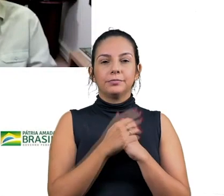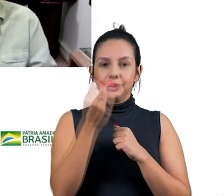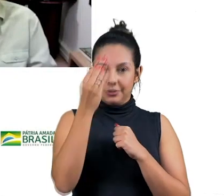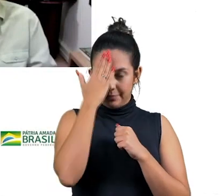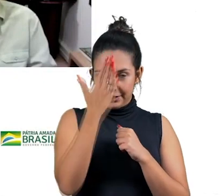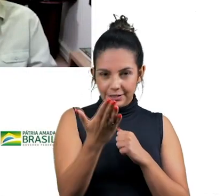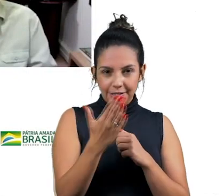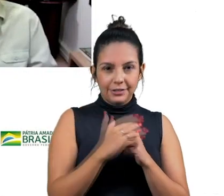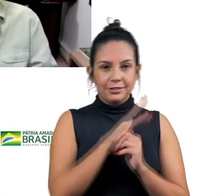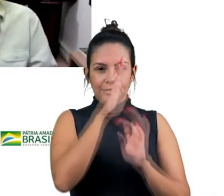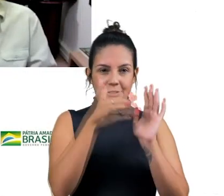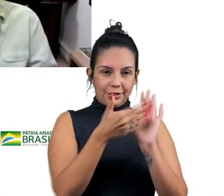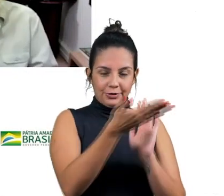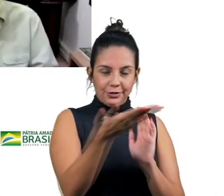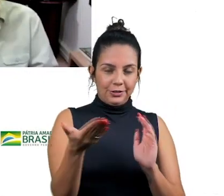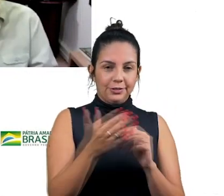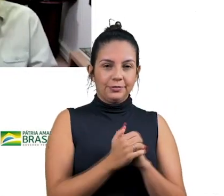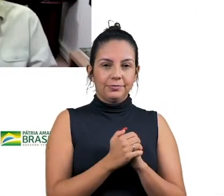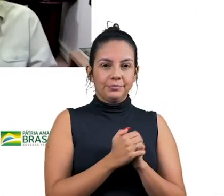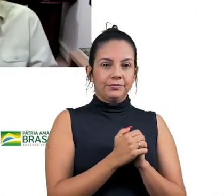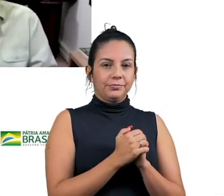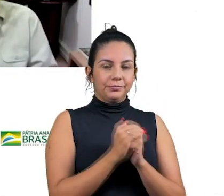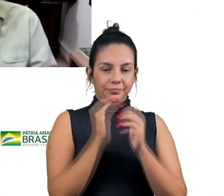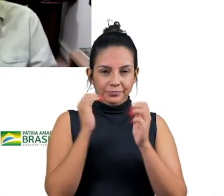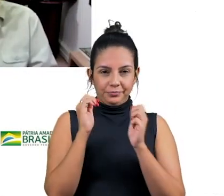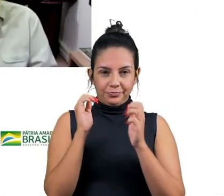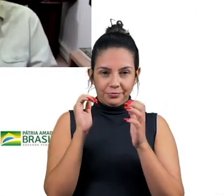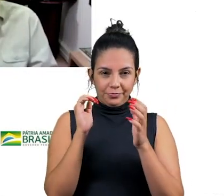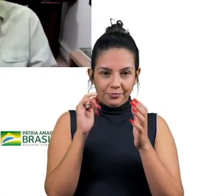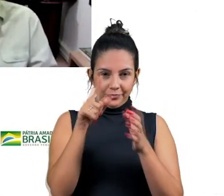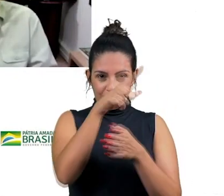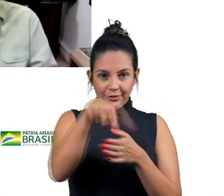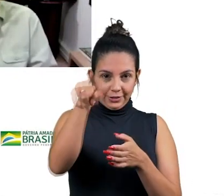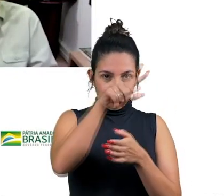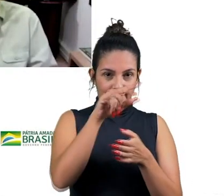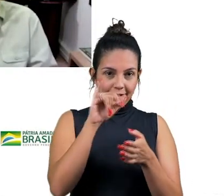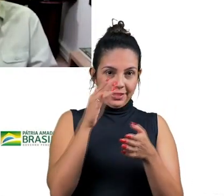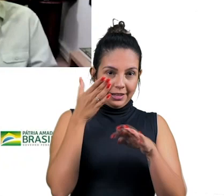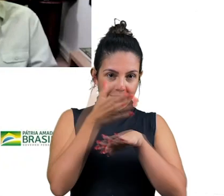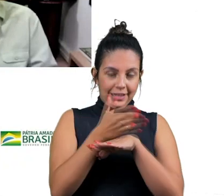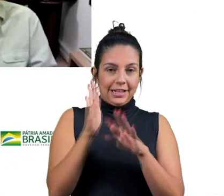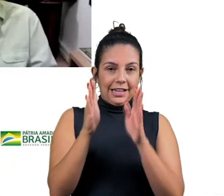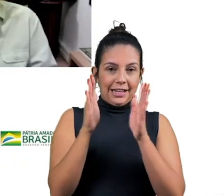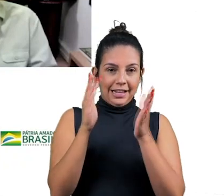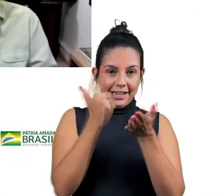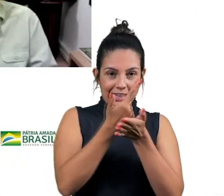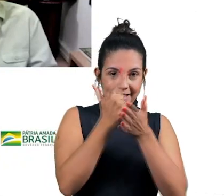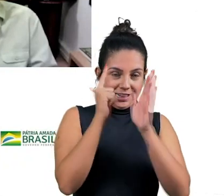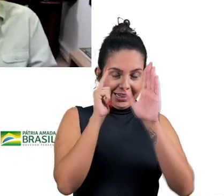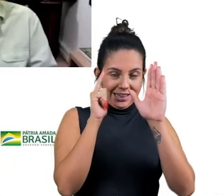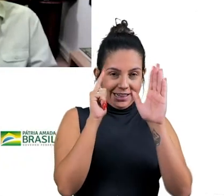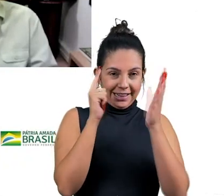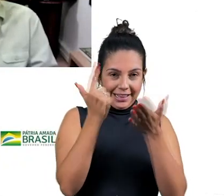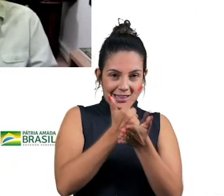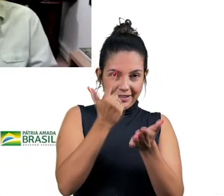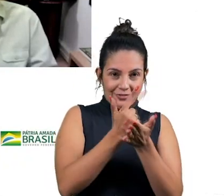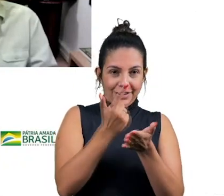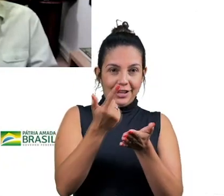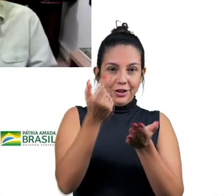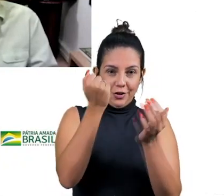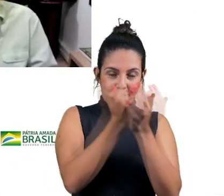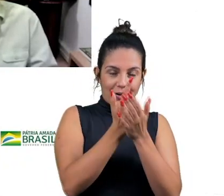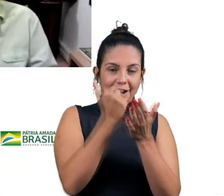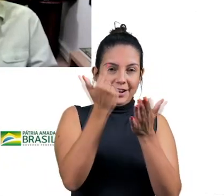Muitíssimo obrigado a todos. Por favor, saiam daqui imediatamente, entrem em uma livraria física de preferência, se não quiser e nem puder